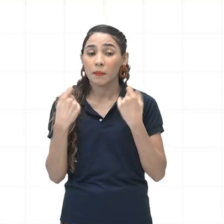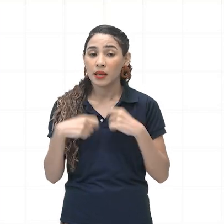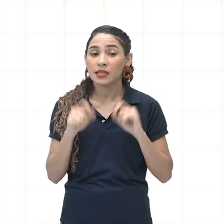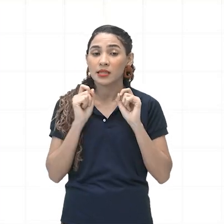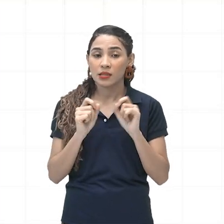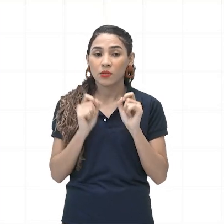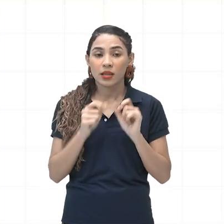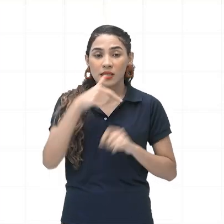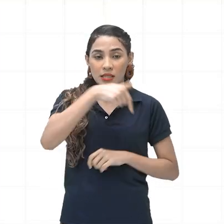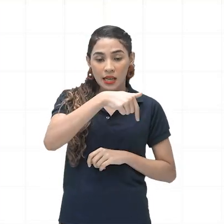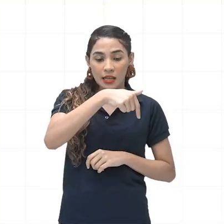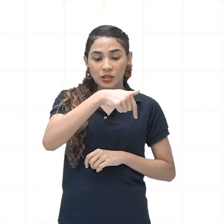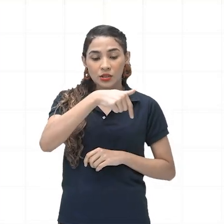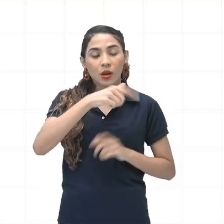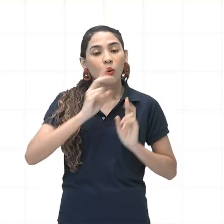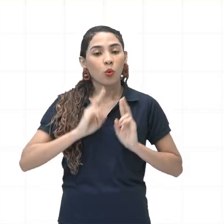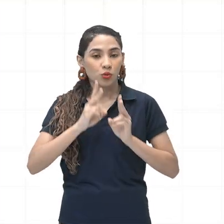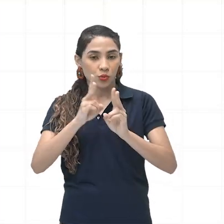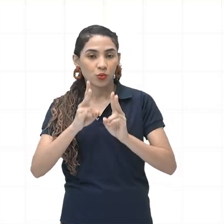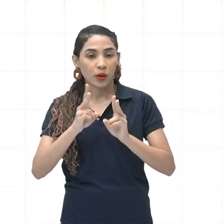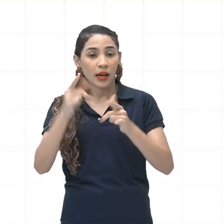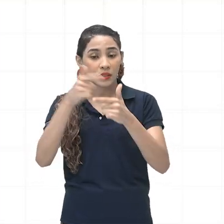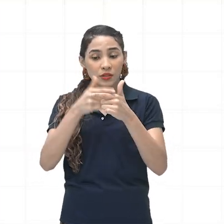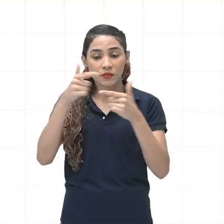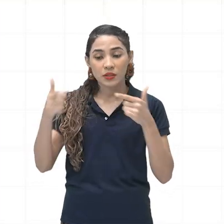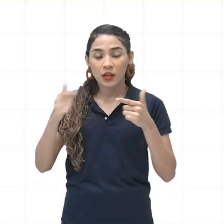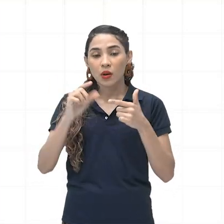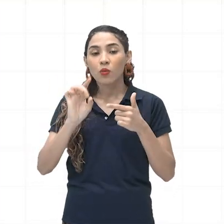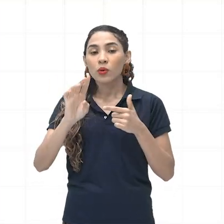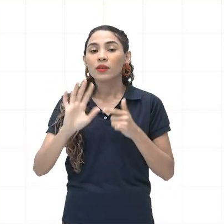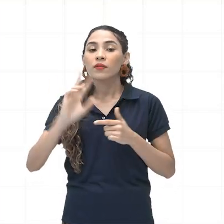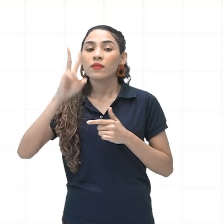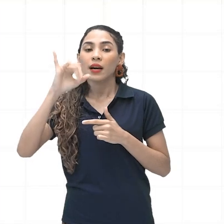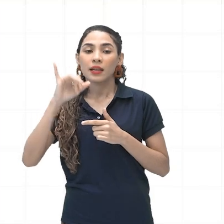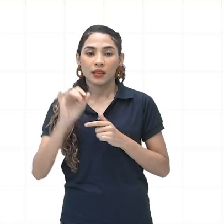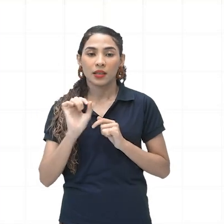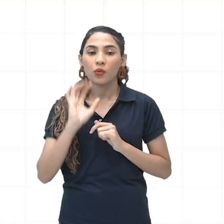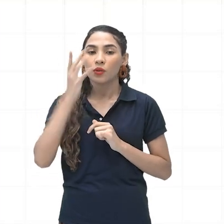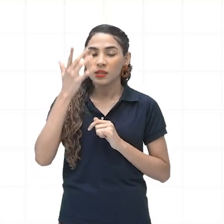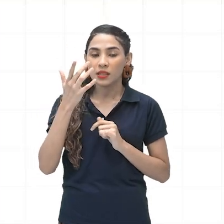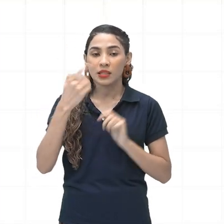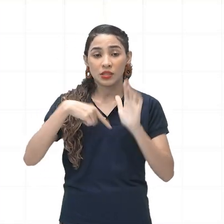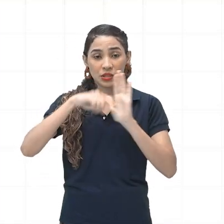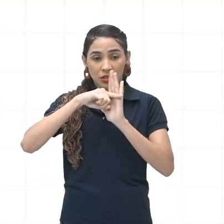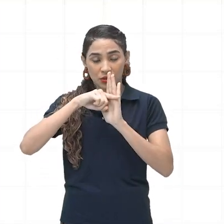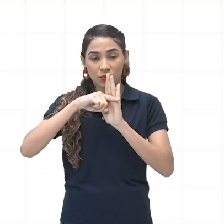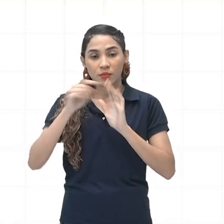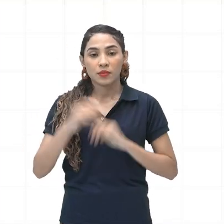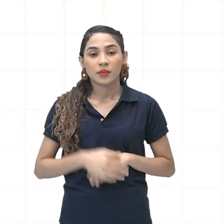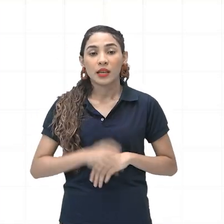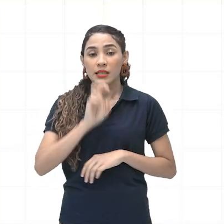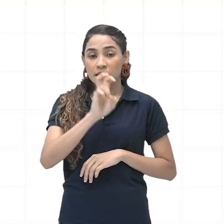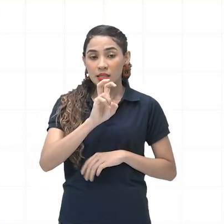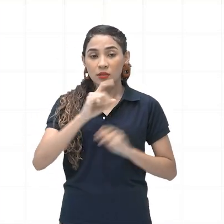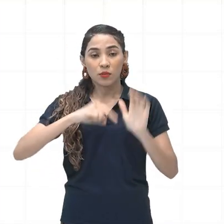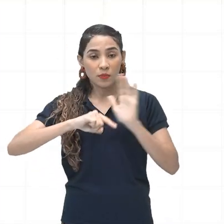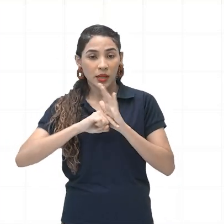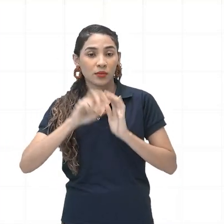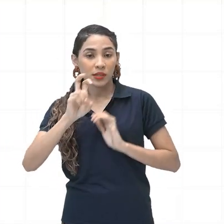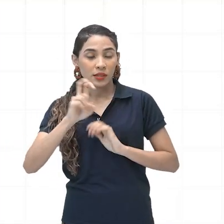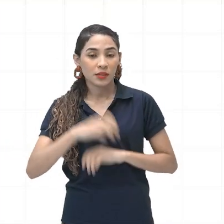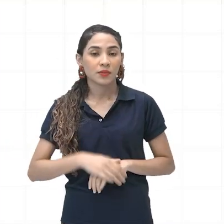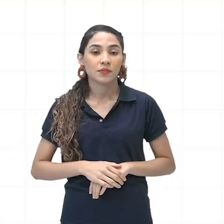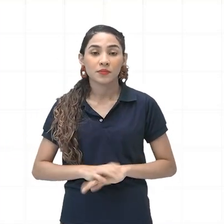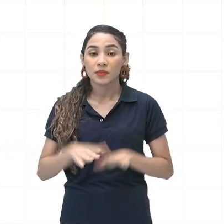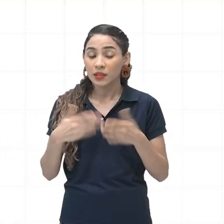manter a base e, como é divisão, nós vamos subtrair os expoentes. Os expoentes são 5 e 5.